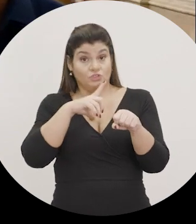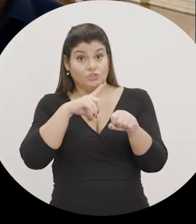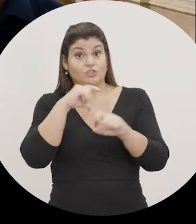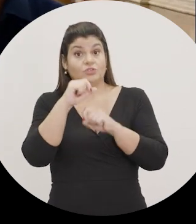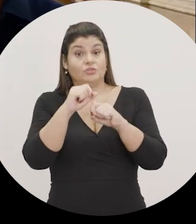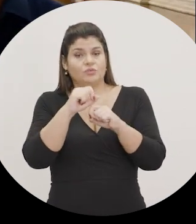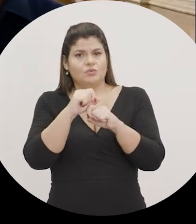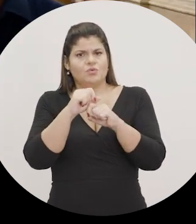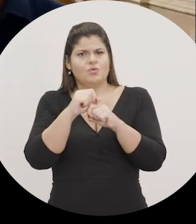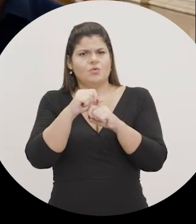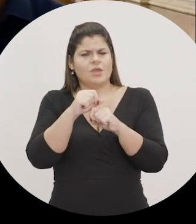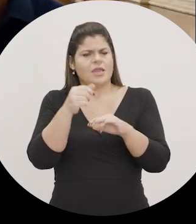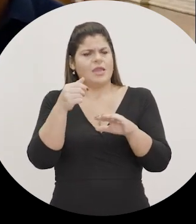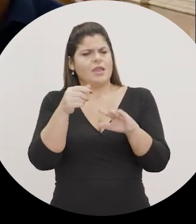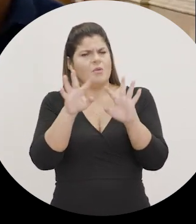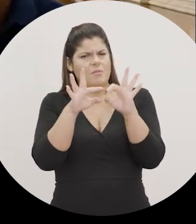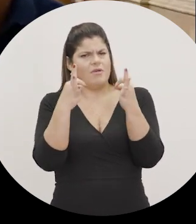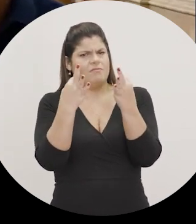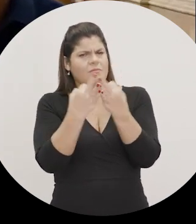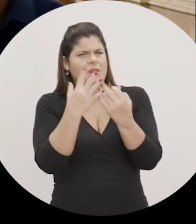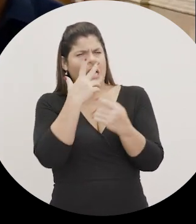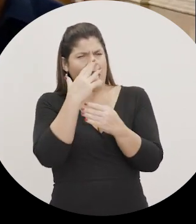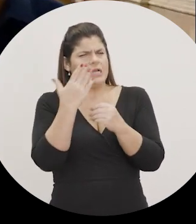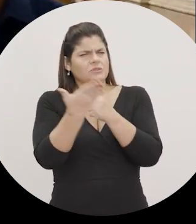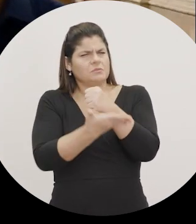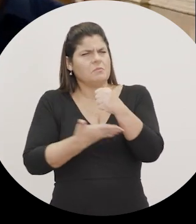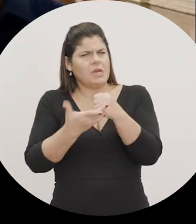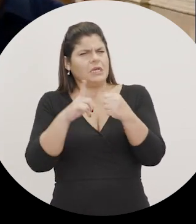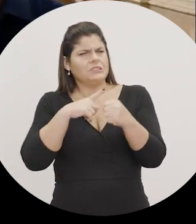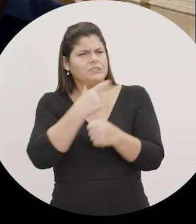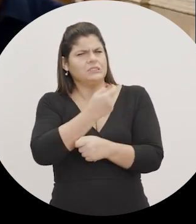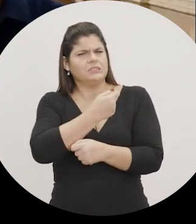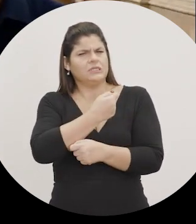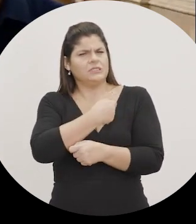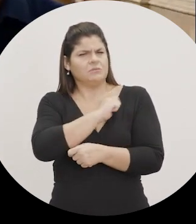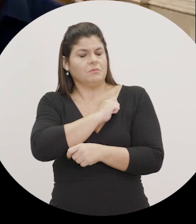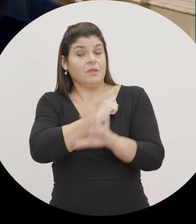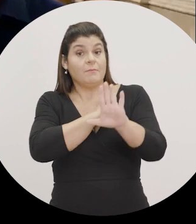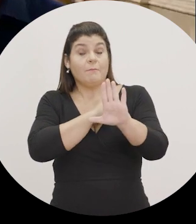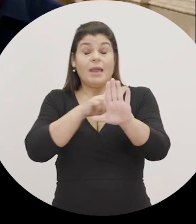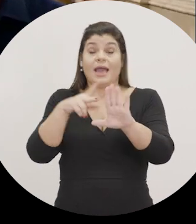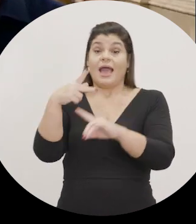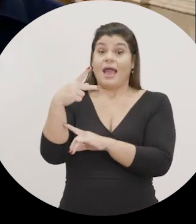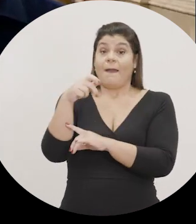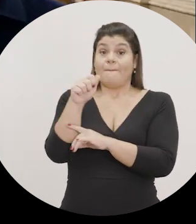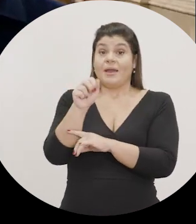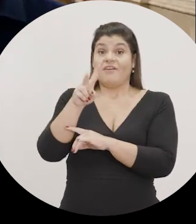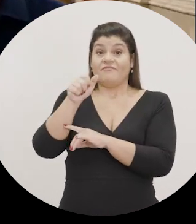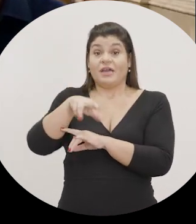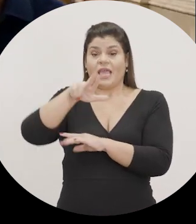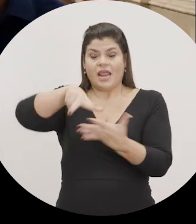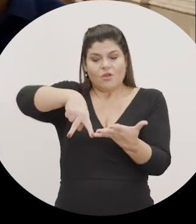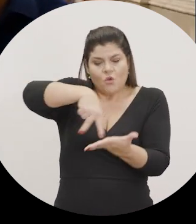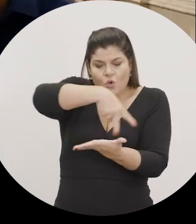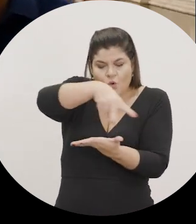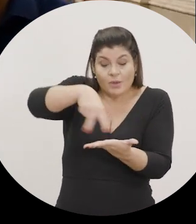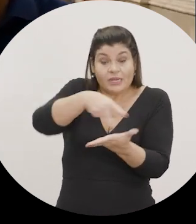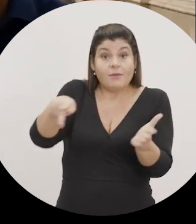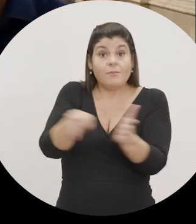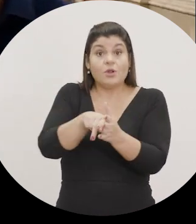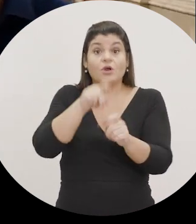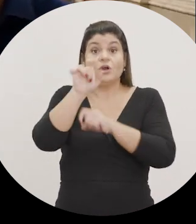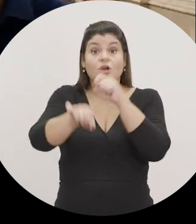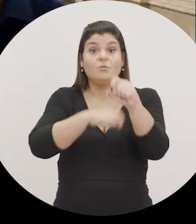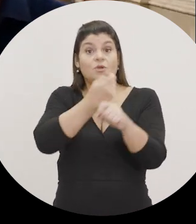Ele tinha uma filiação basca aí, né? Exatamente. E a Pavana não deixava de ser uma dança, sobretudo da